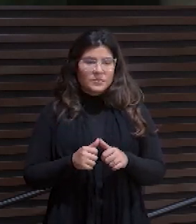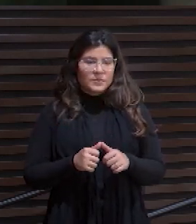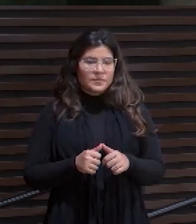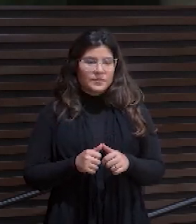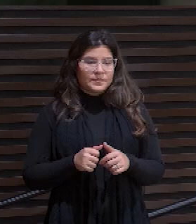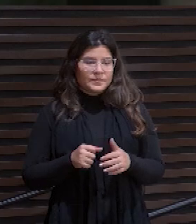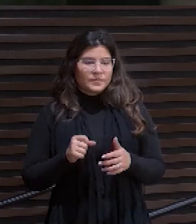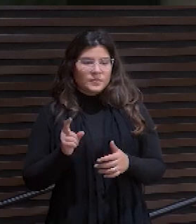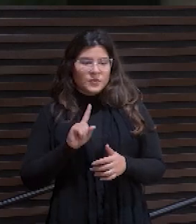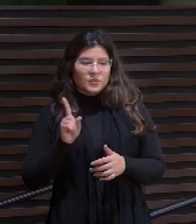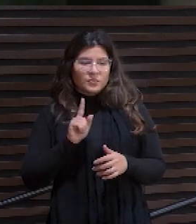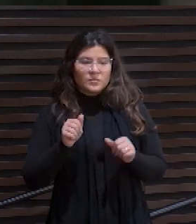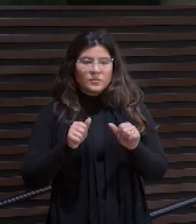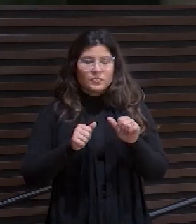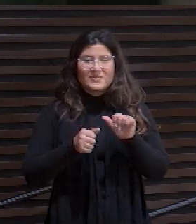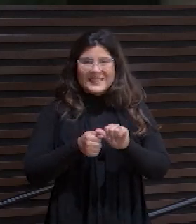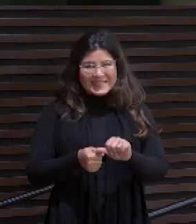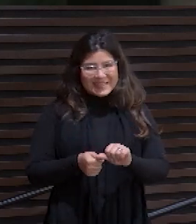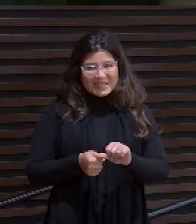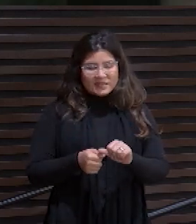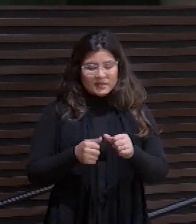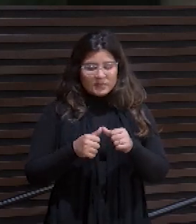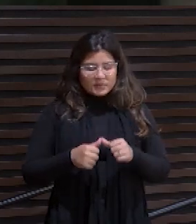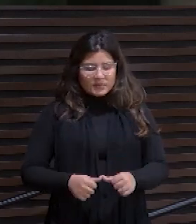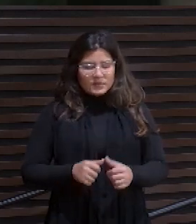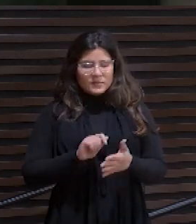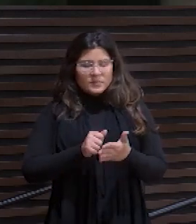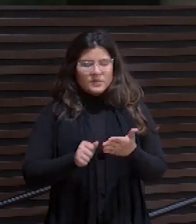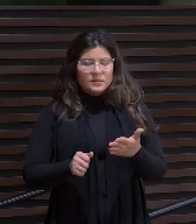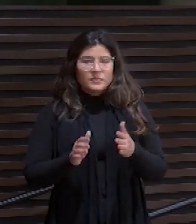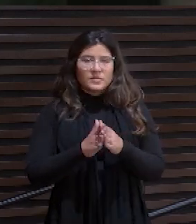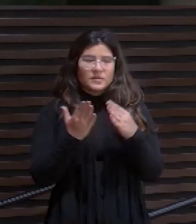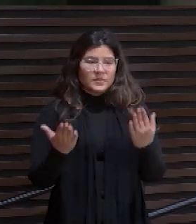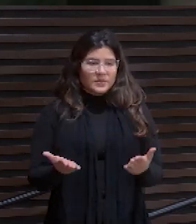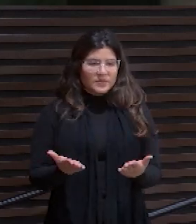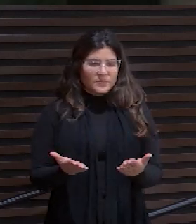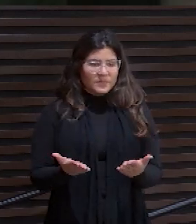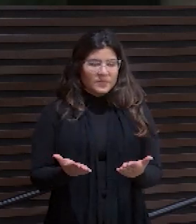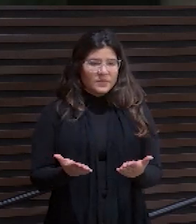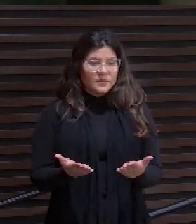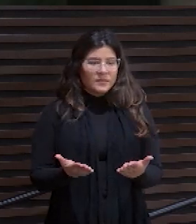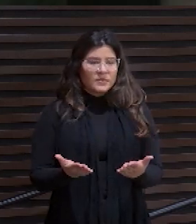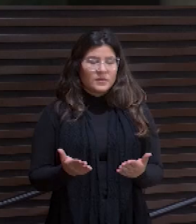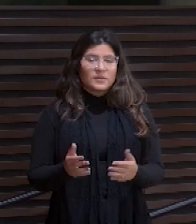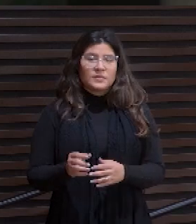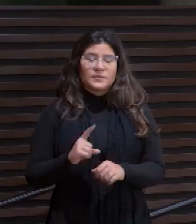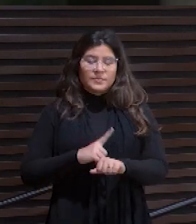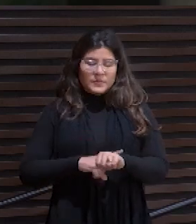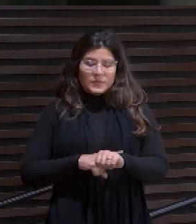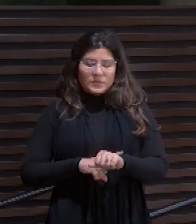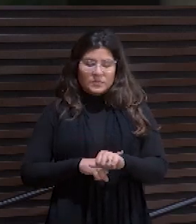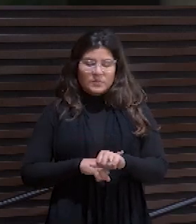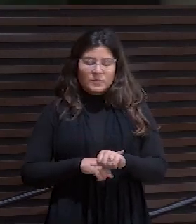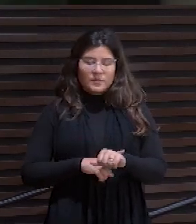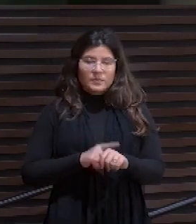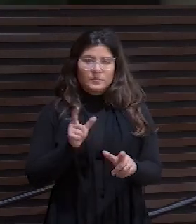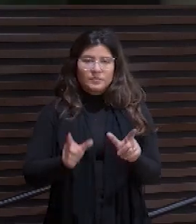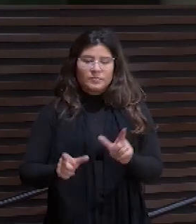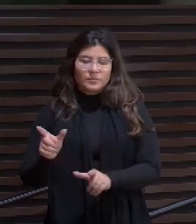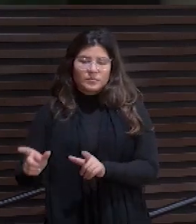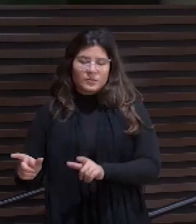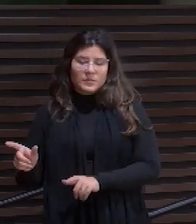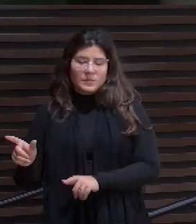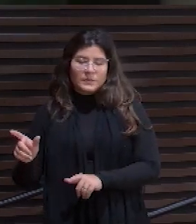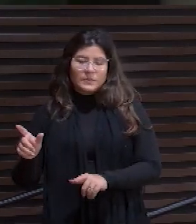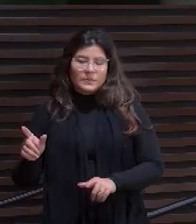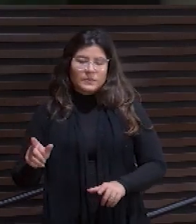vemos o jejum em ocasiões específicas, ocasionais. Quando os irmãos, os apóstolos foram levantar presbíteros, eles